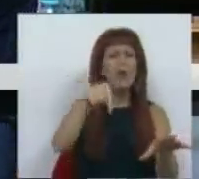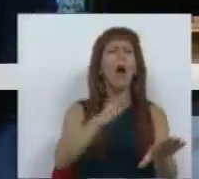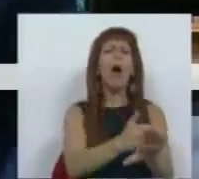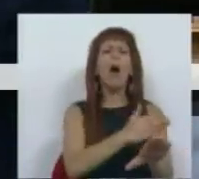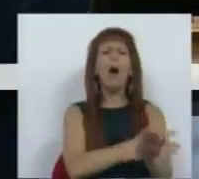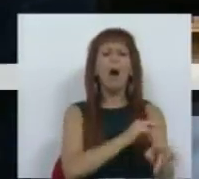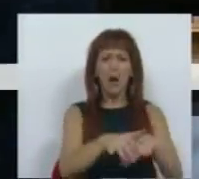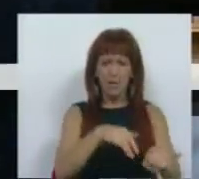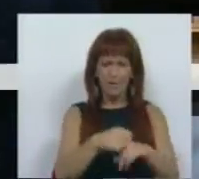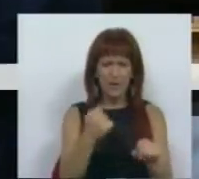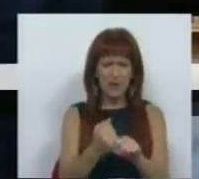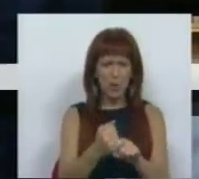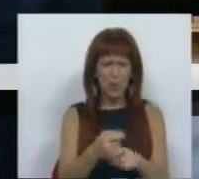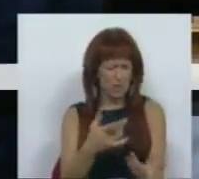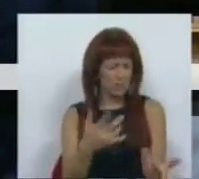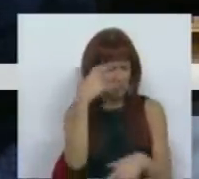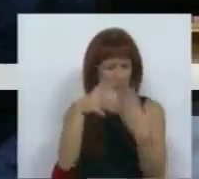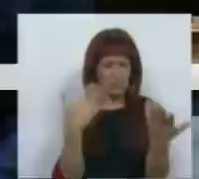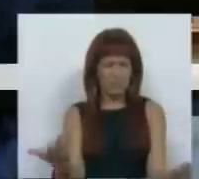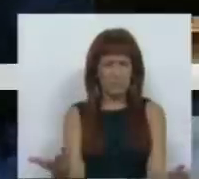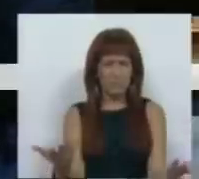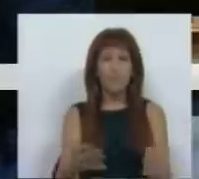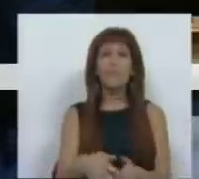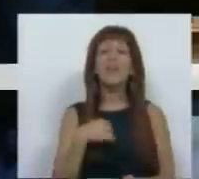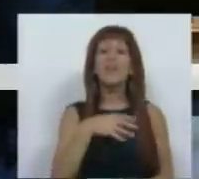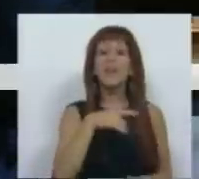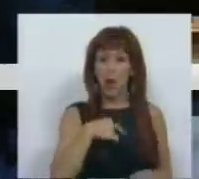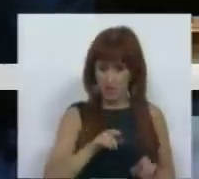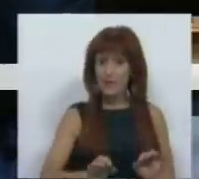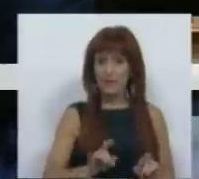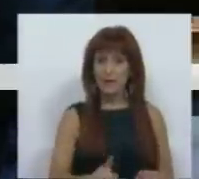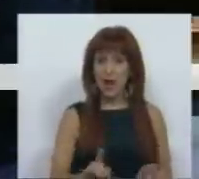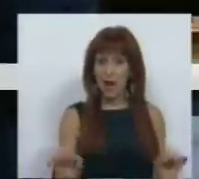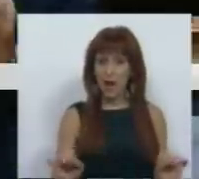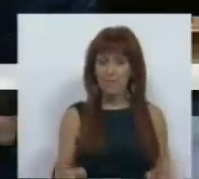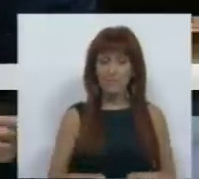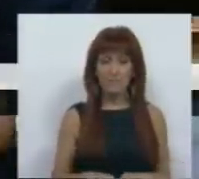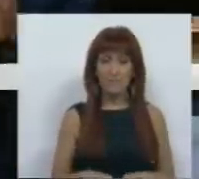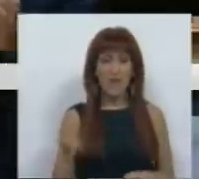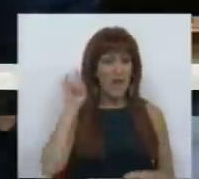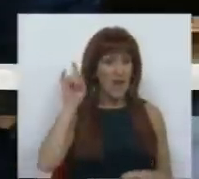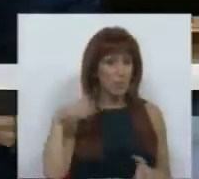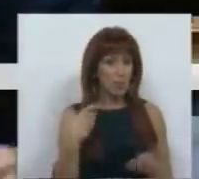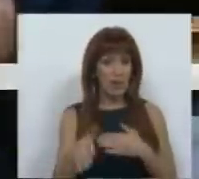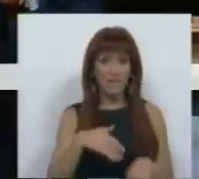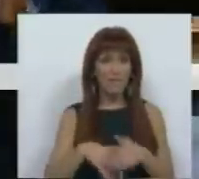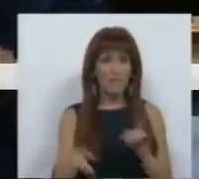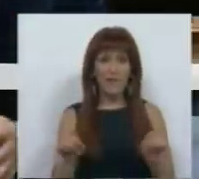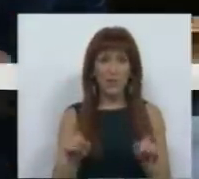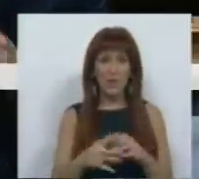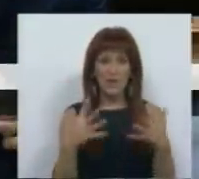que faziam este berbicacho. E disso temos a certeza. Nada de essencial foi feito